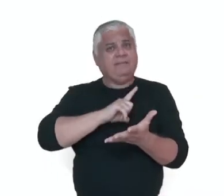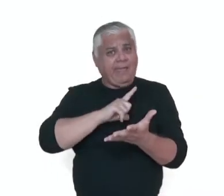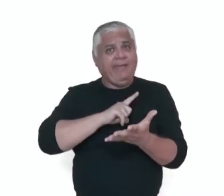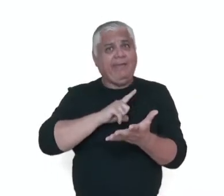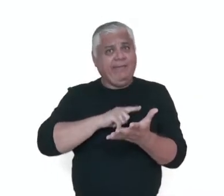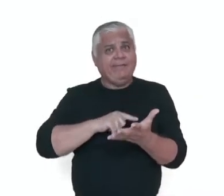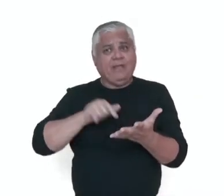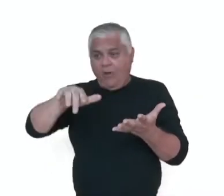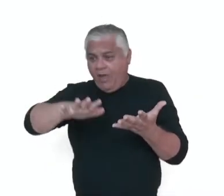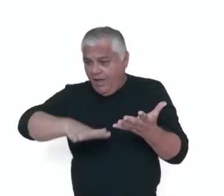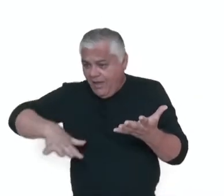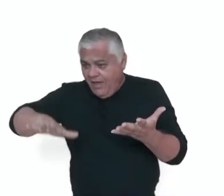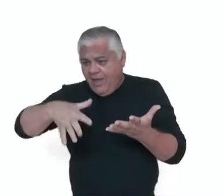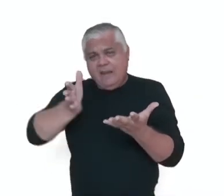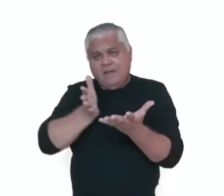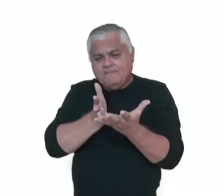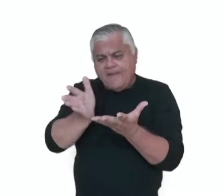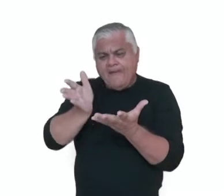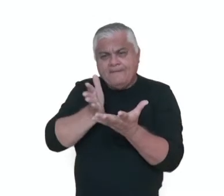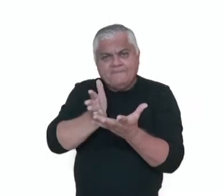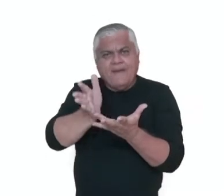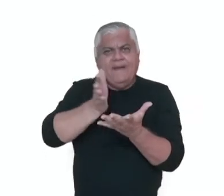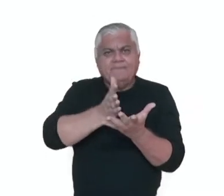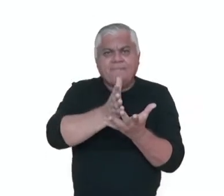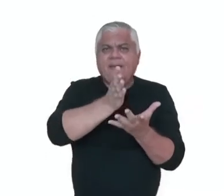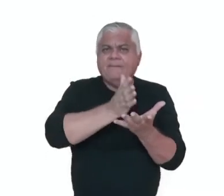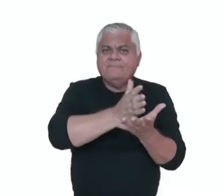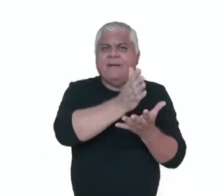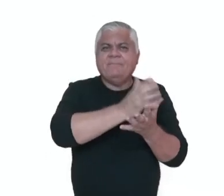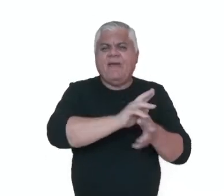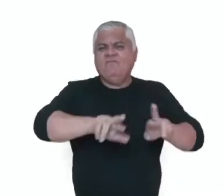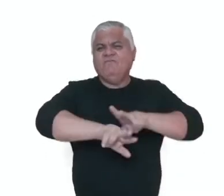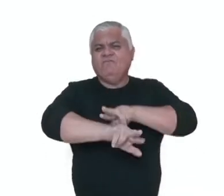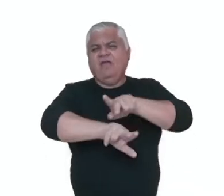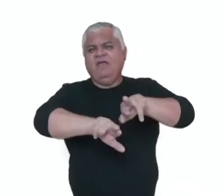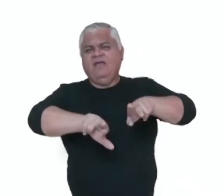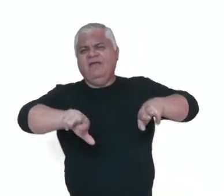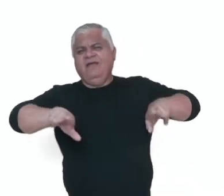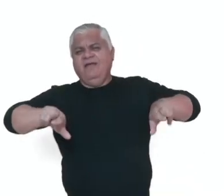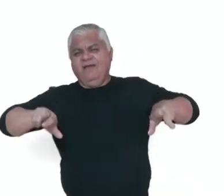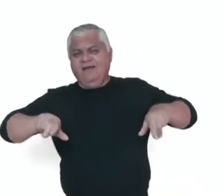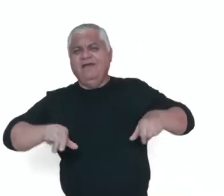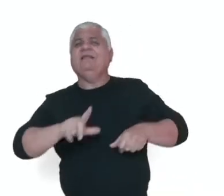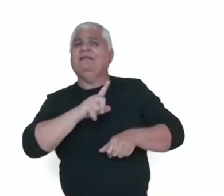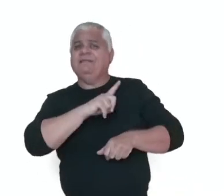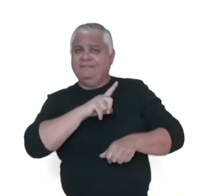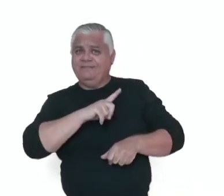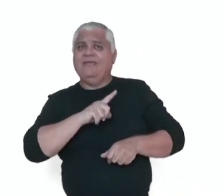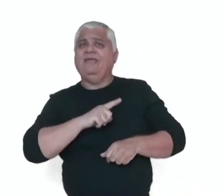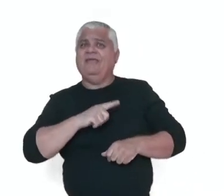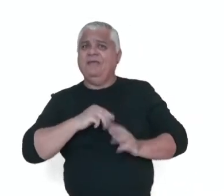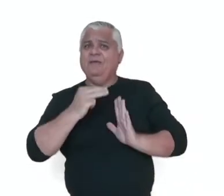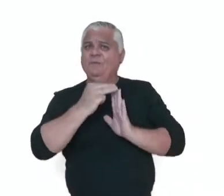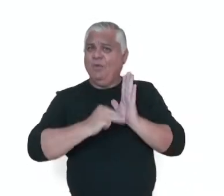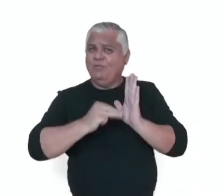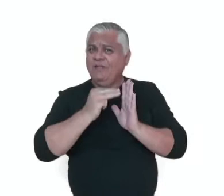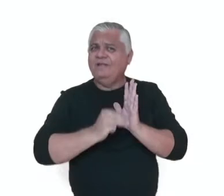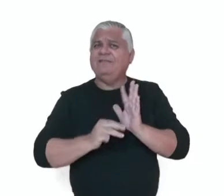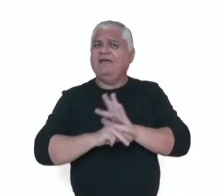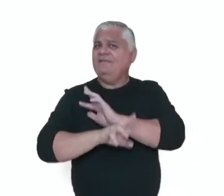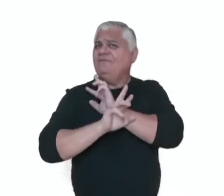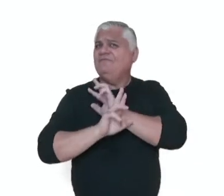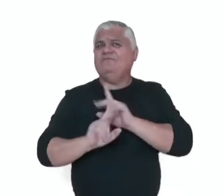áreas da ginástica vai se subdividir em diversas outras áreas, diversas outras modalidades